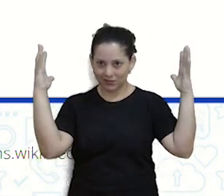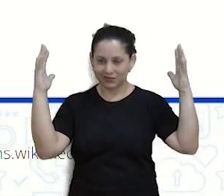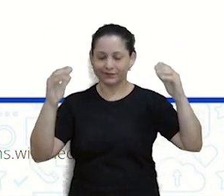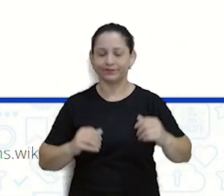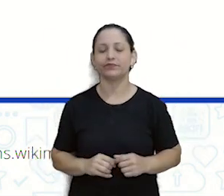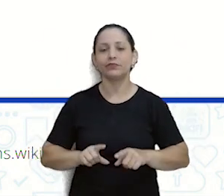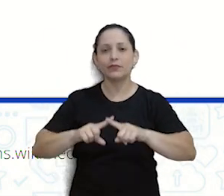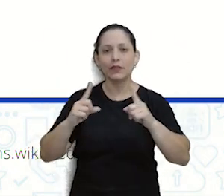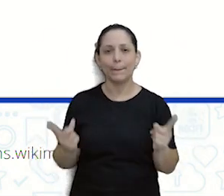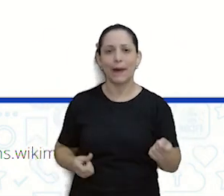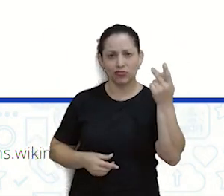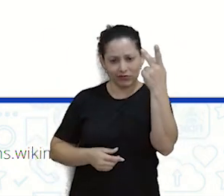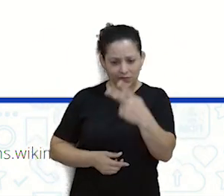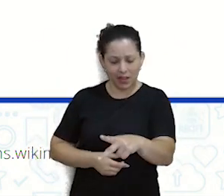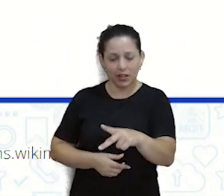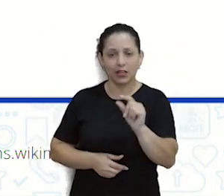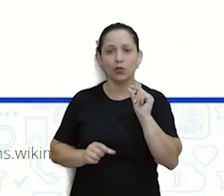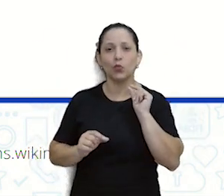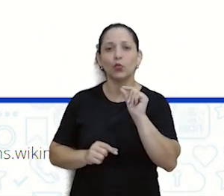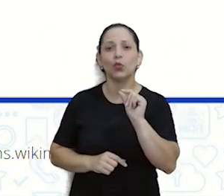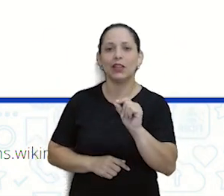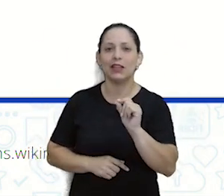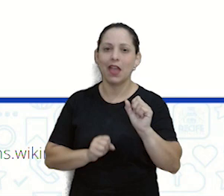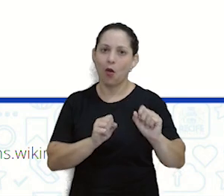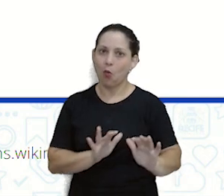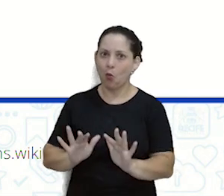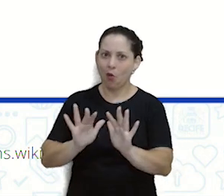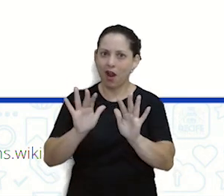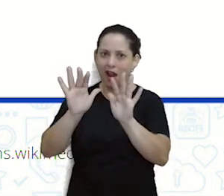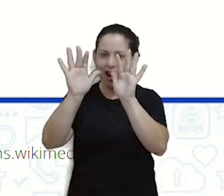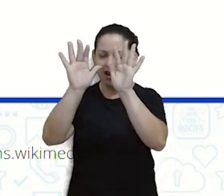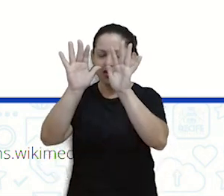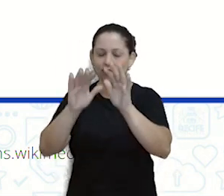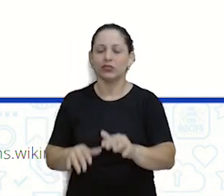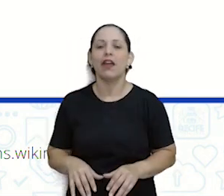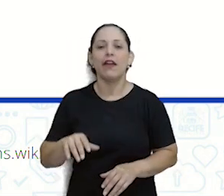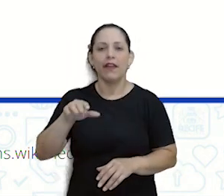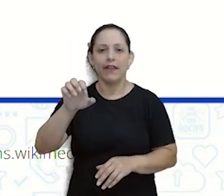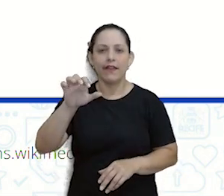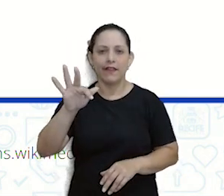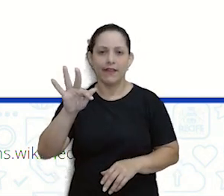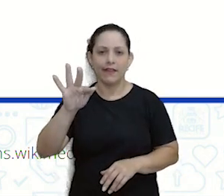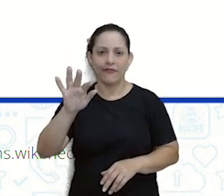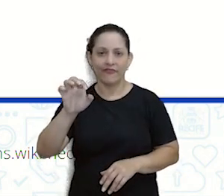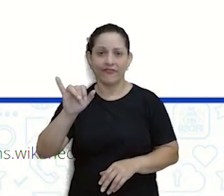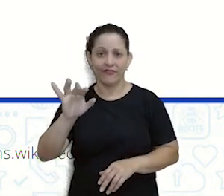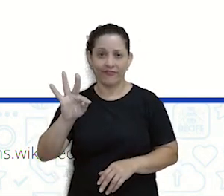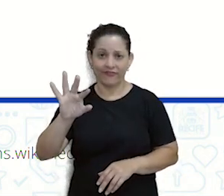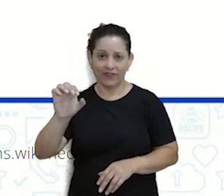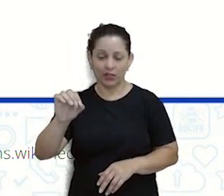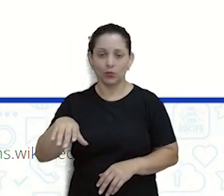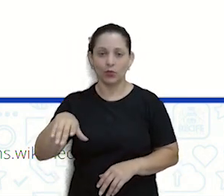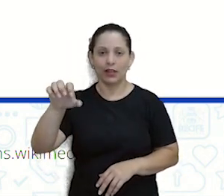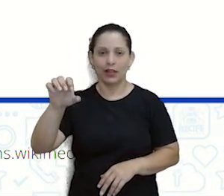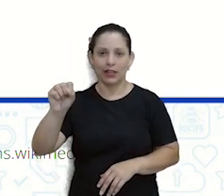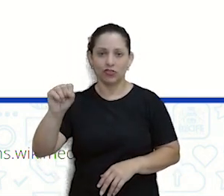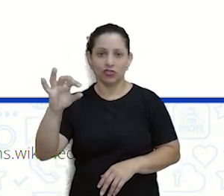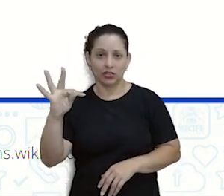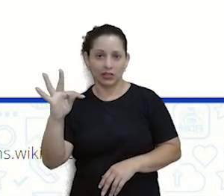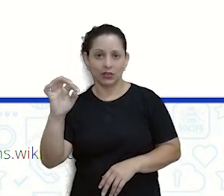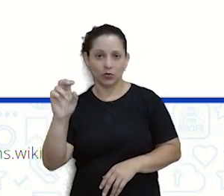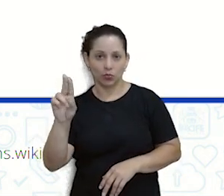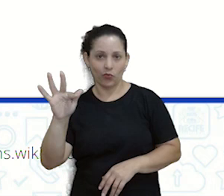Mas ele é um gás de efeito estufa. Lembra disso? Então, um gás de efeito estufa que também pode ser liberado por conta de